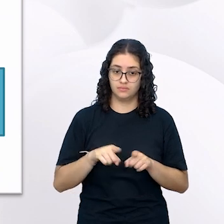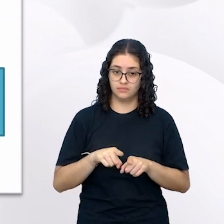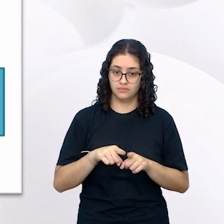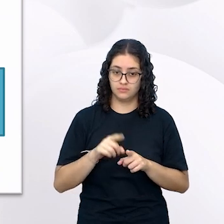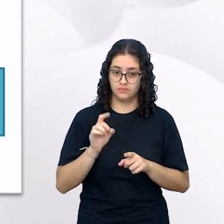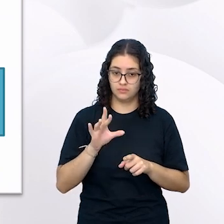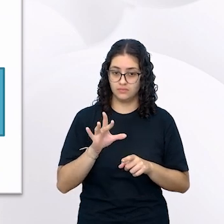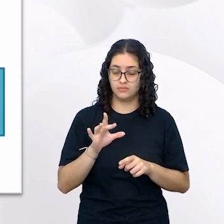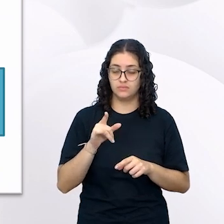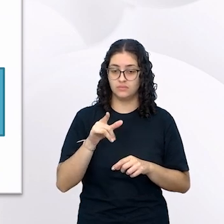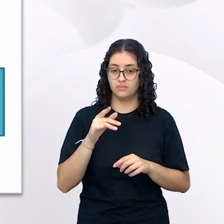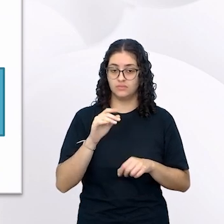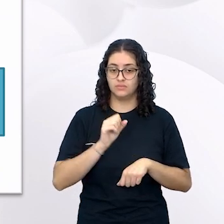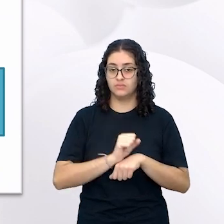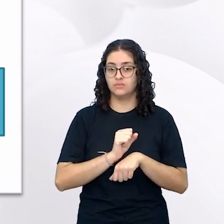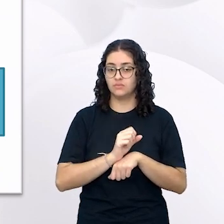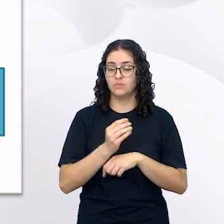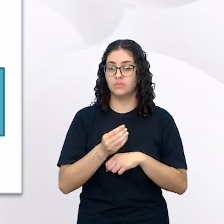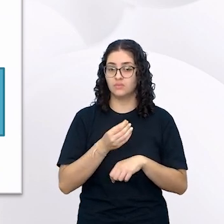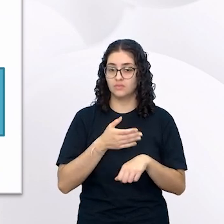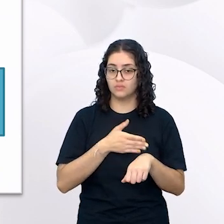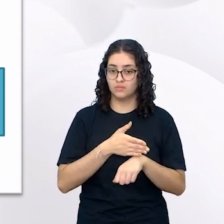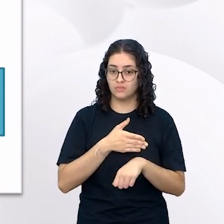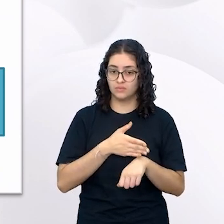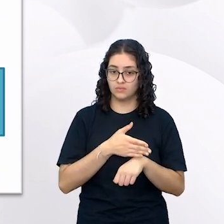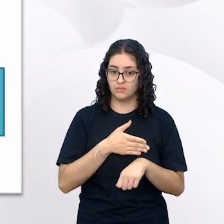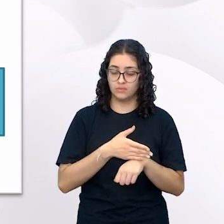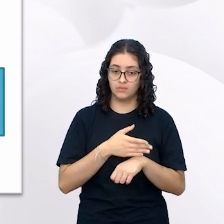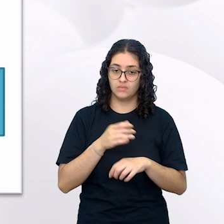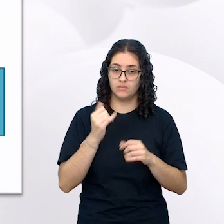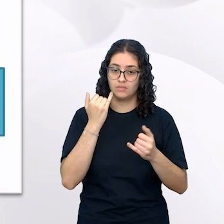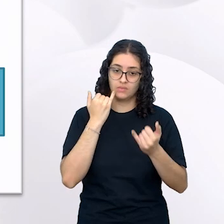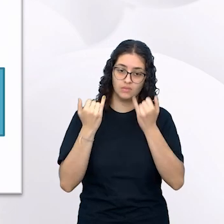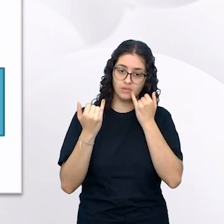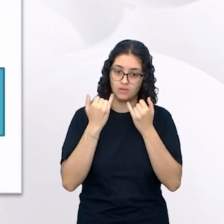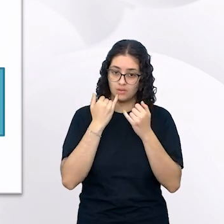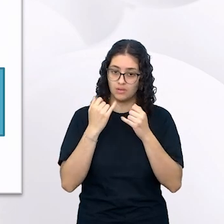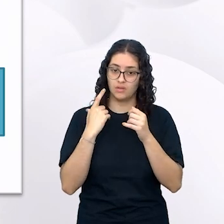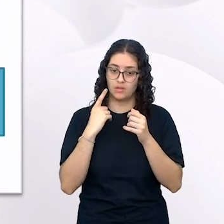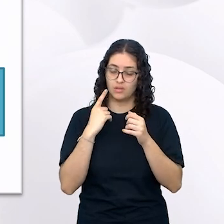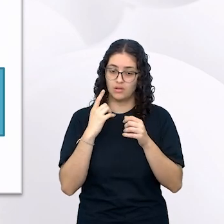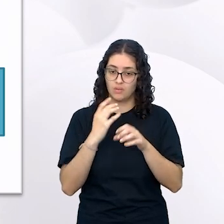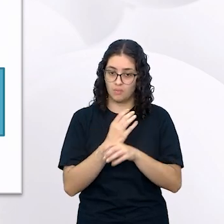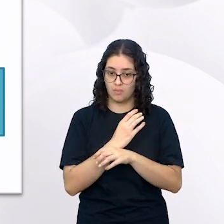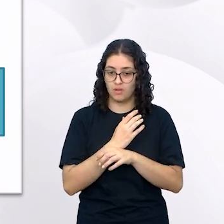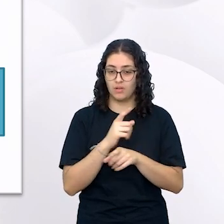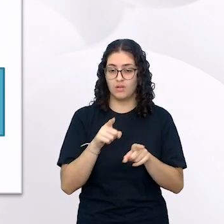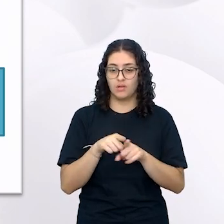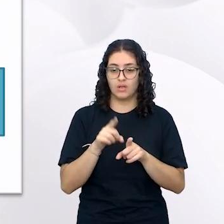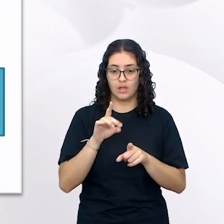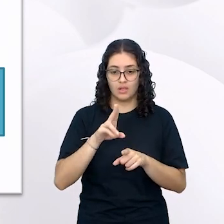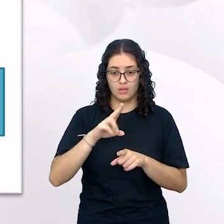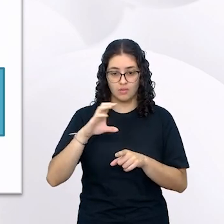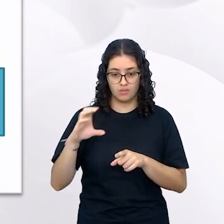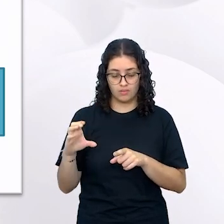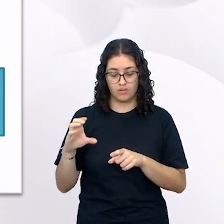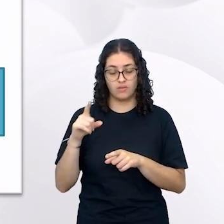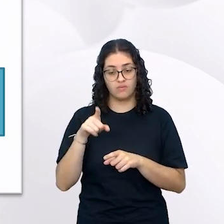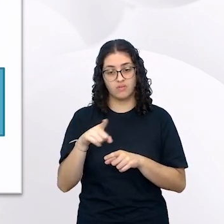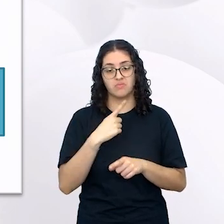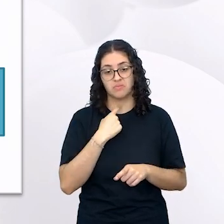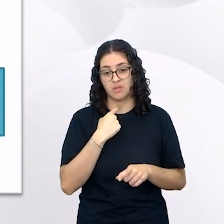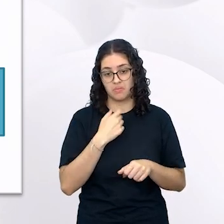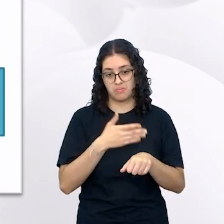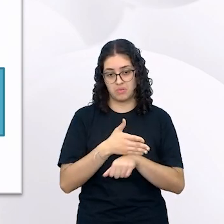a barra de rolagem até a seção, formação complementar sobre as UCs, e clicar na UC do seu